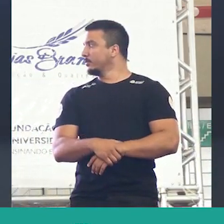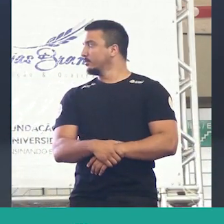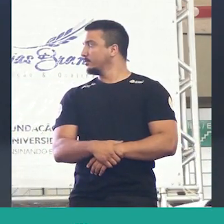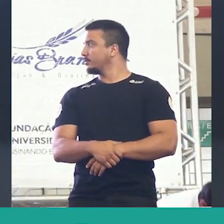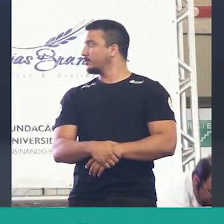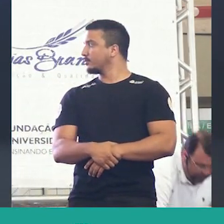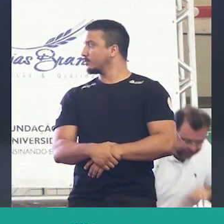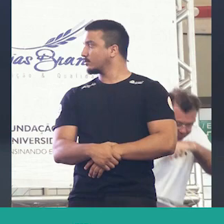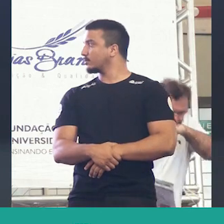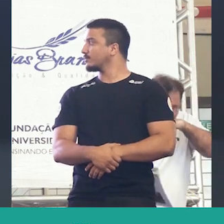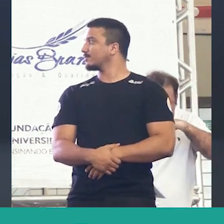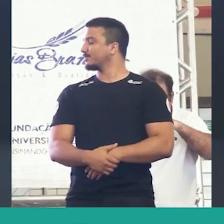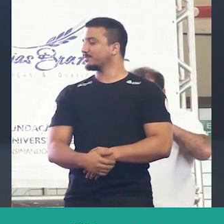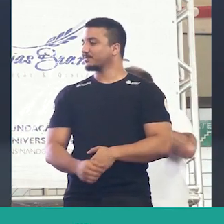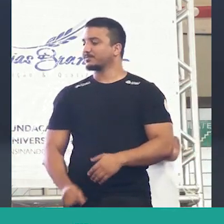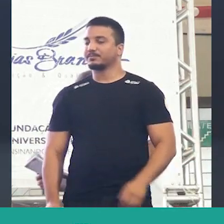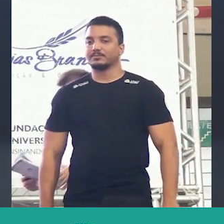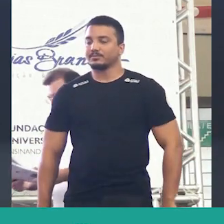Ótimo.